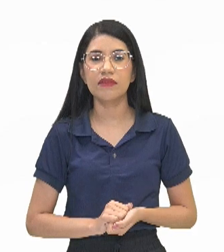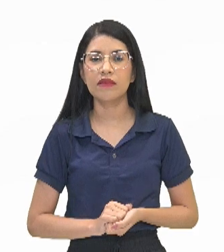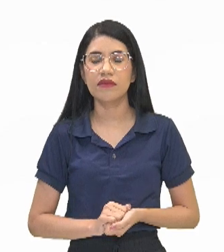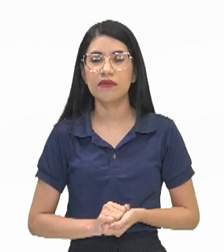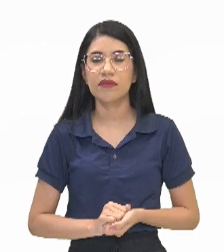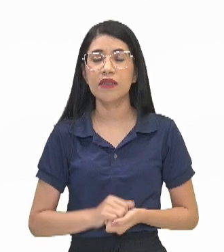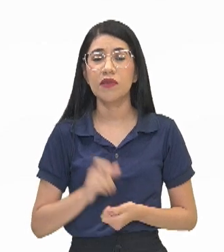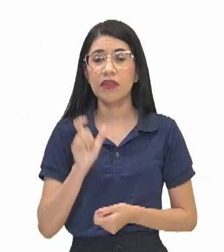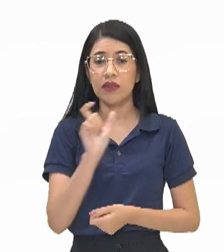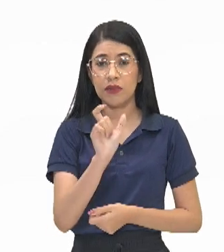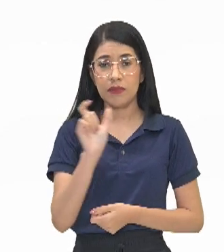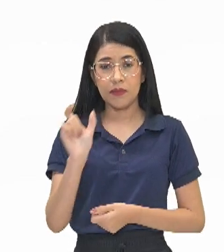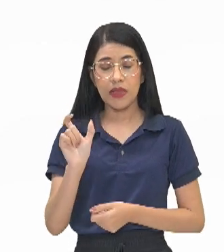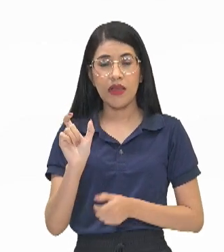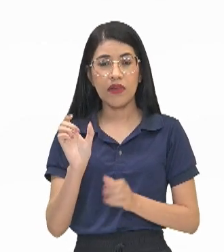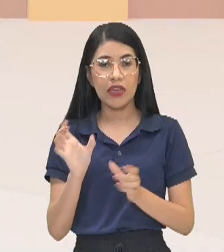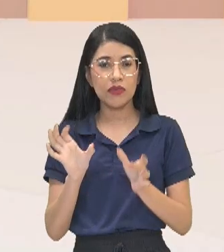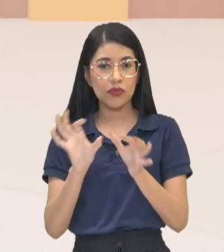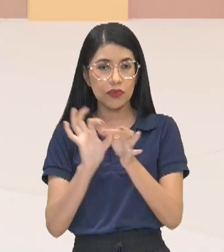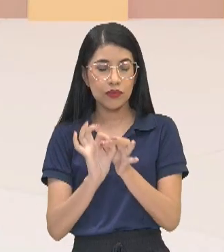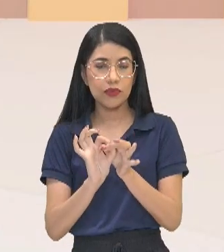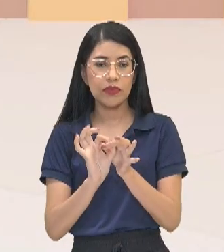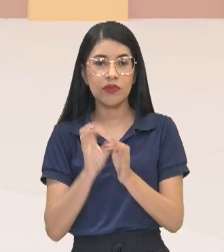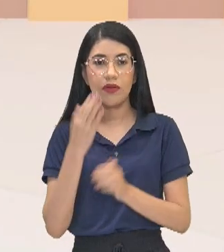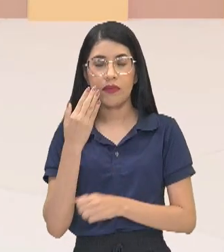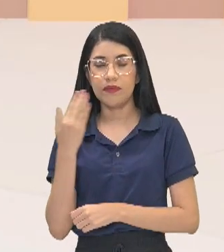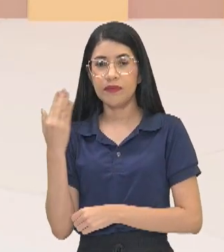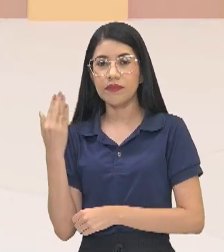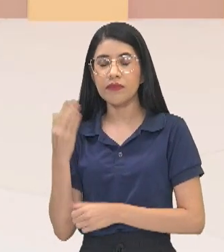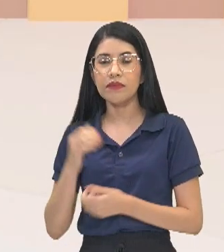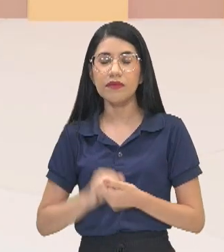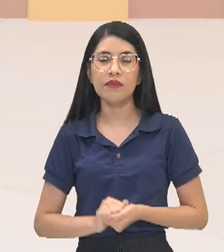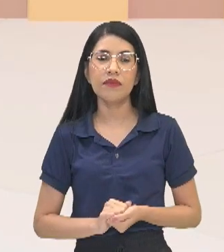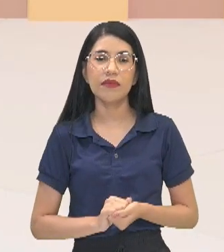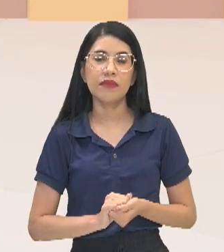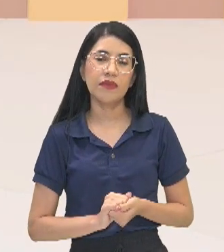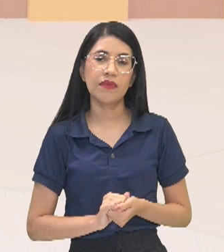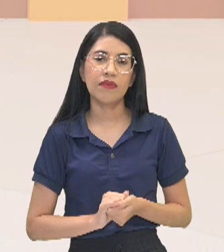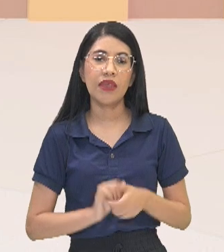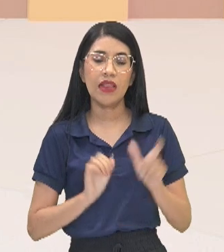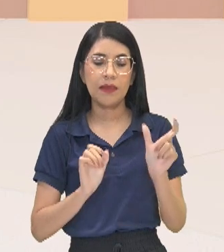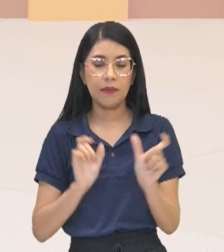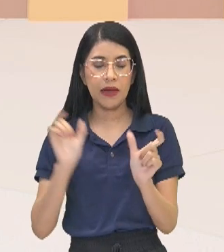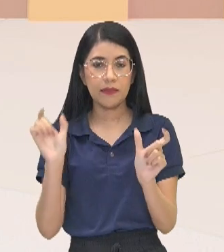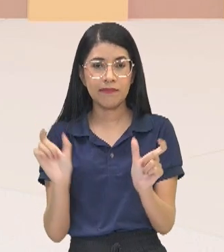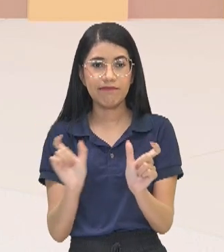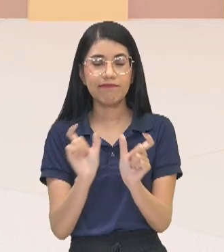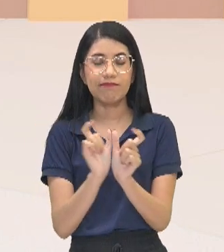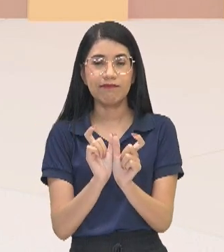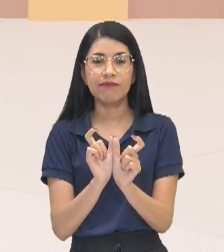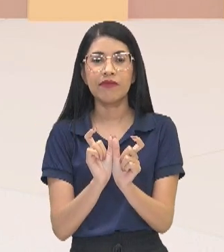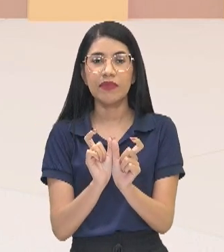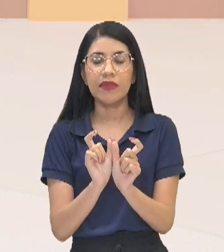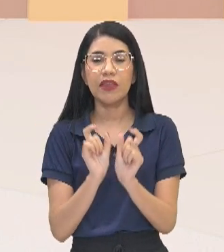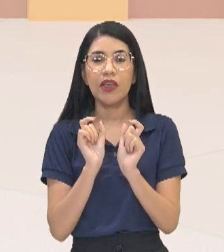foram criadas, essas palavrinhas aqui, elas foram juntas, elas se casaram